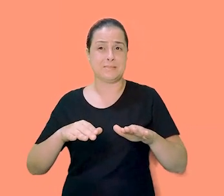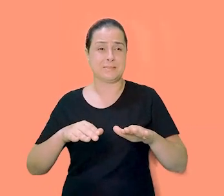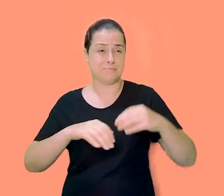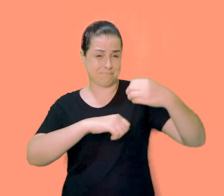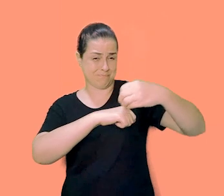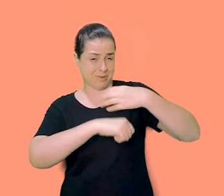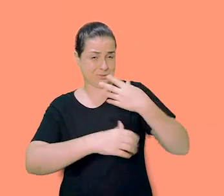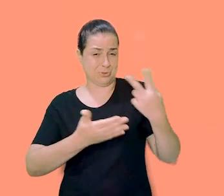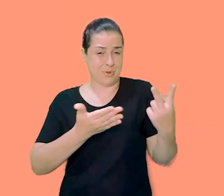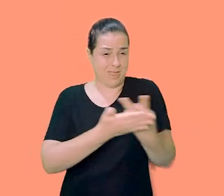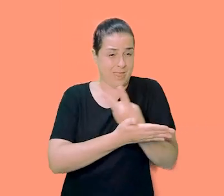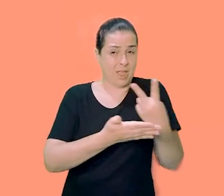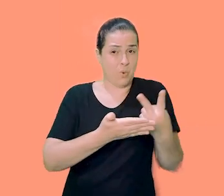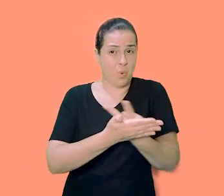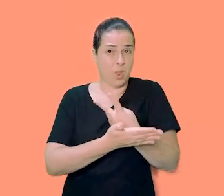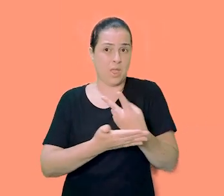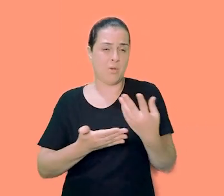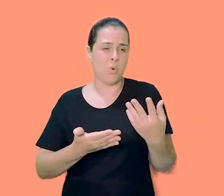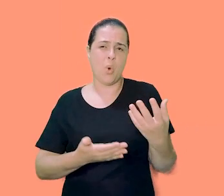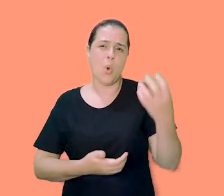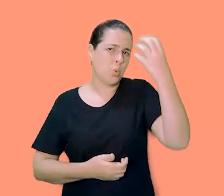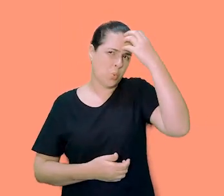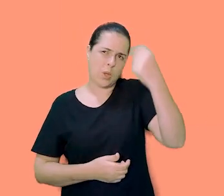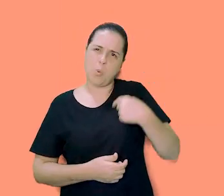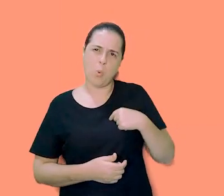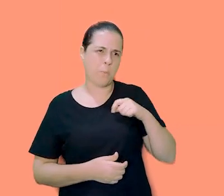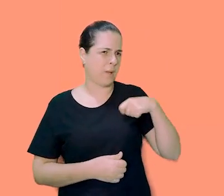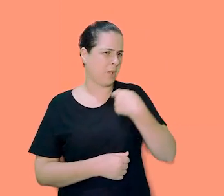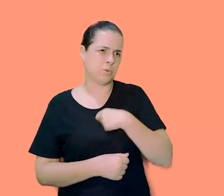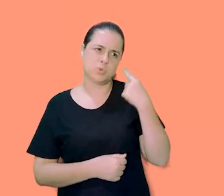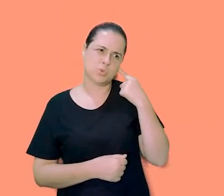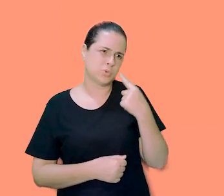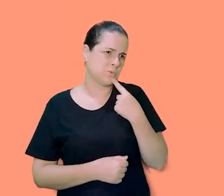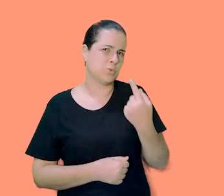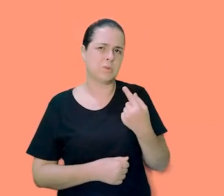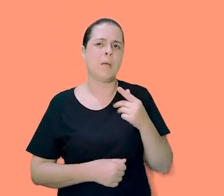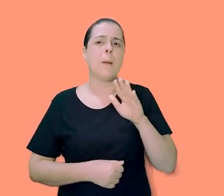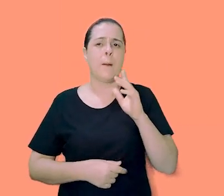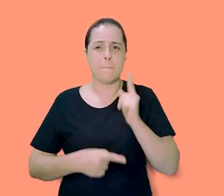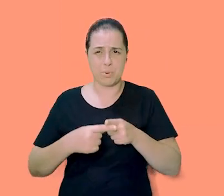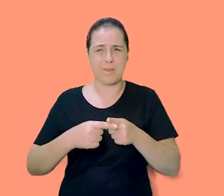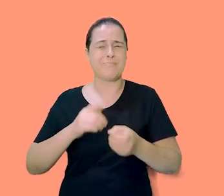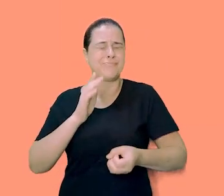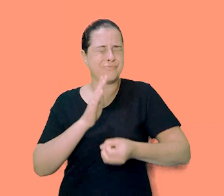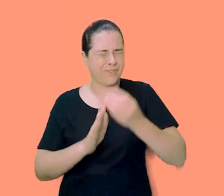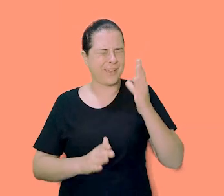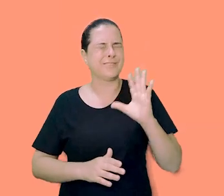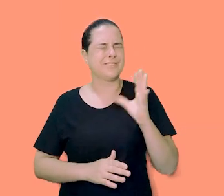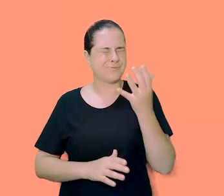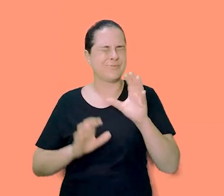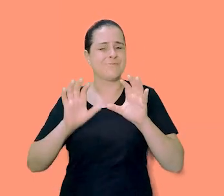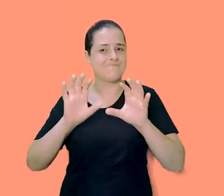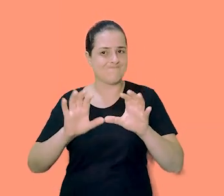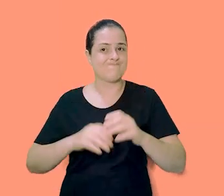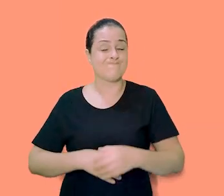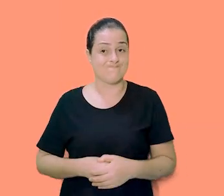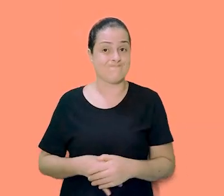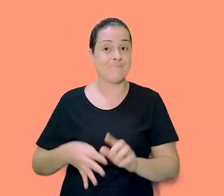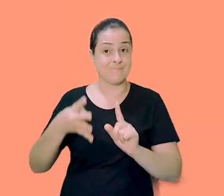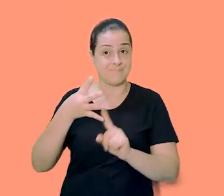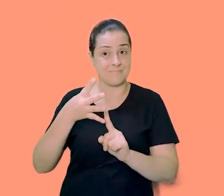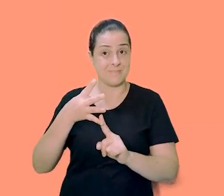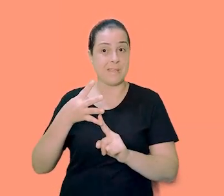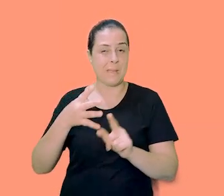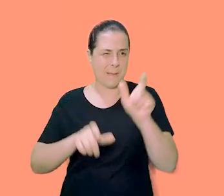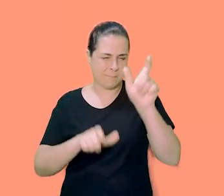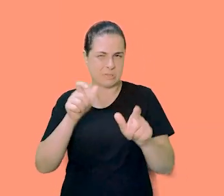transmissão da mensagem, não comparem a minha surdez. Isso aconteceu muitas vezes, mas muitas vezes mesmo. Tem uma outra coisa, as brincadeirinhas